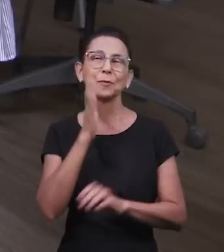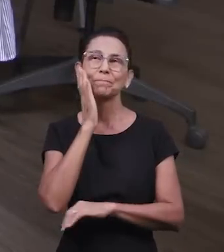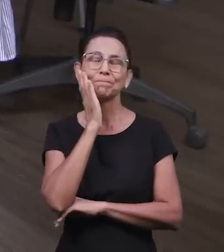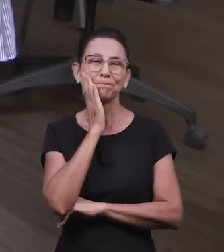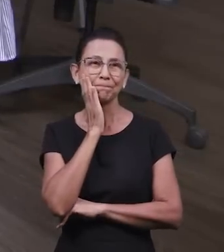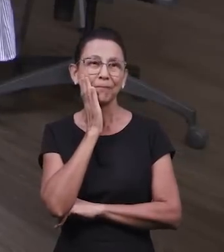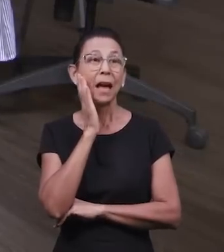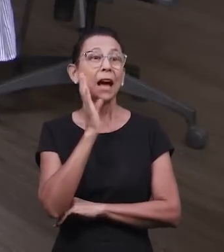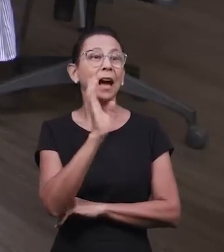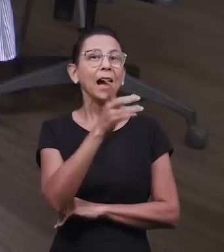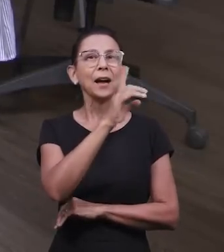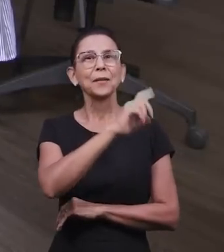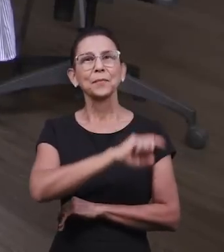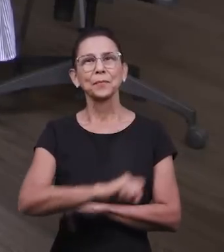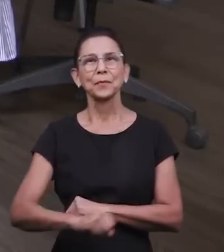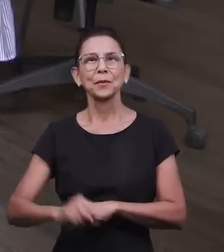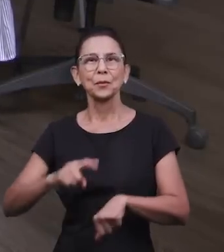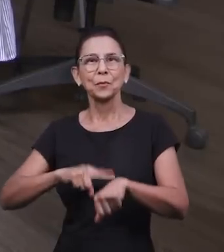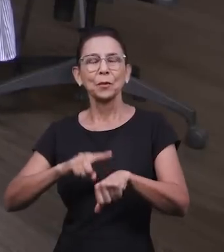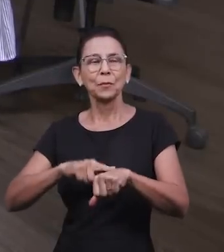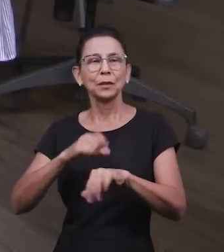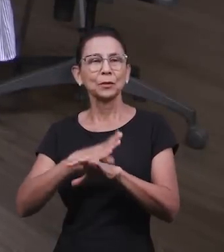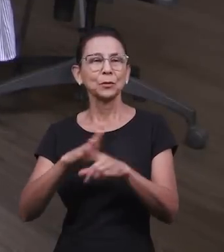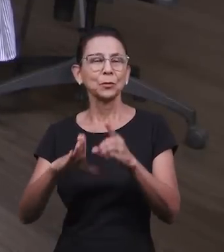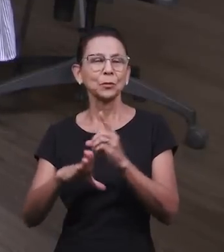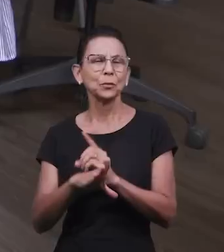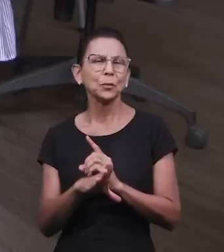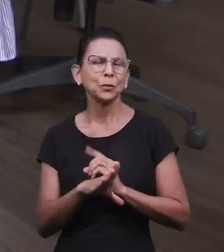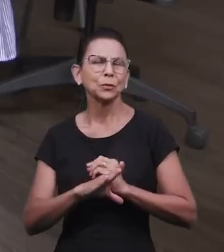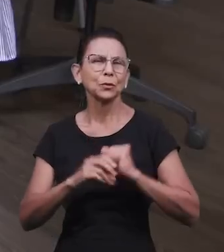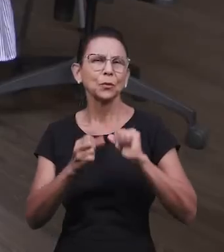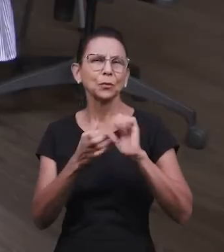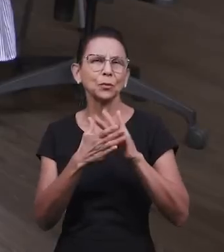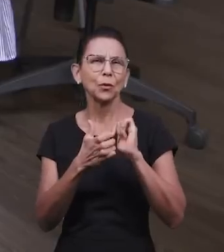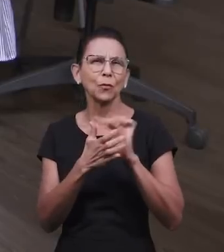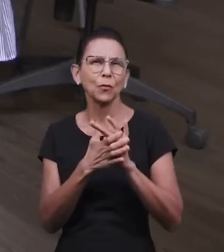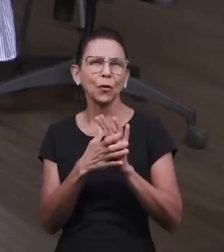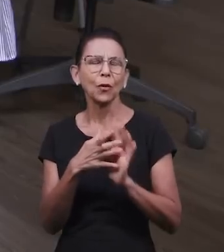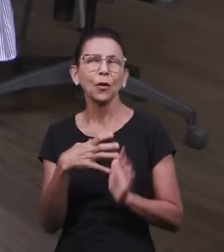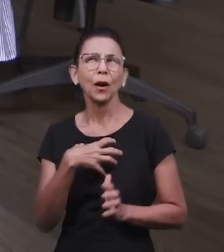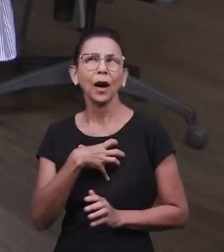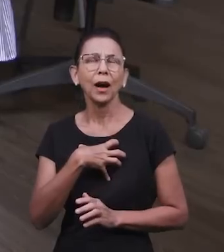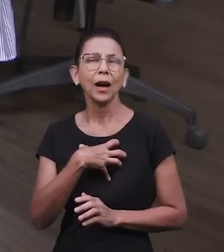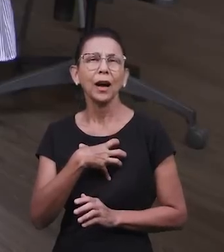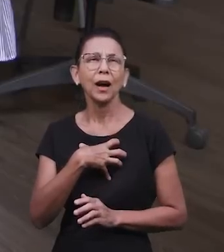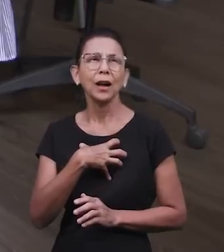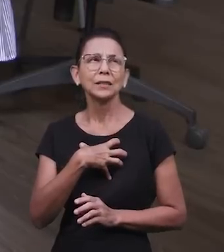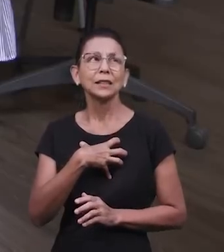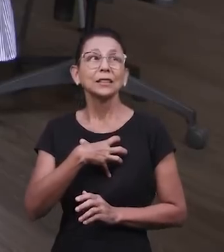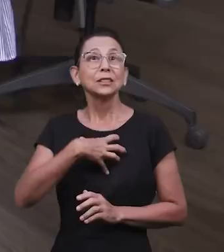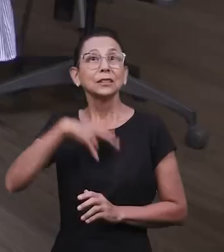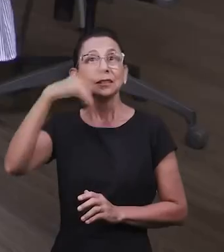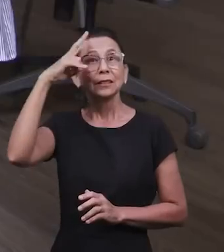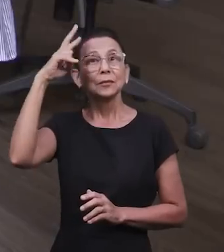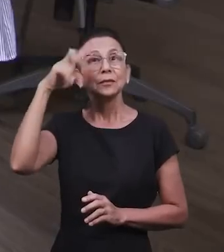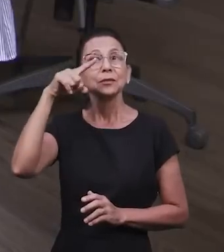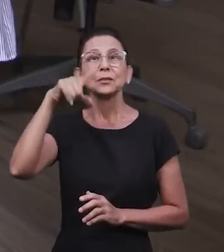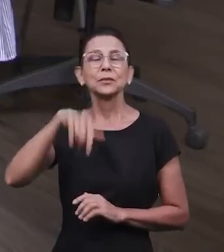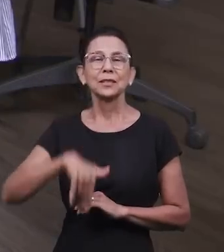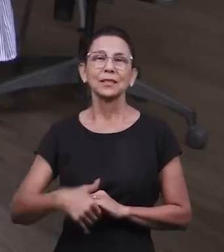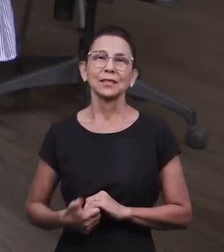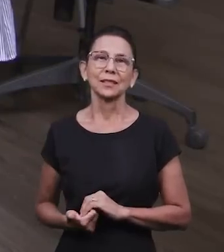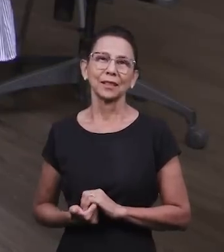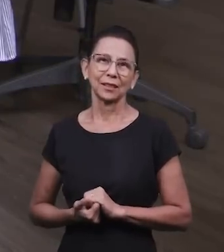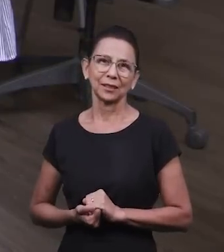louvor. Olha, no meio do culto tem um louvor aqui, eu lembrei de você. Então você vai parar para pensar, né? Parar para